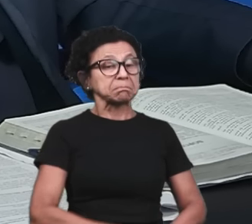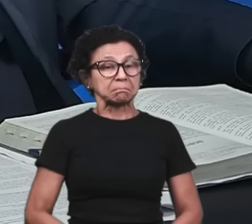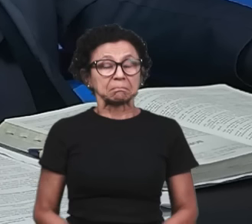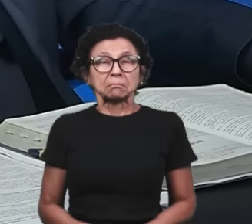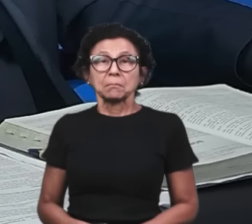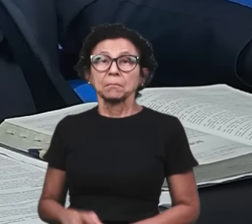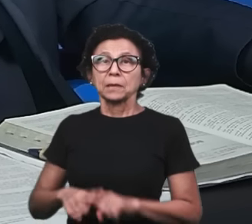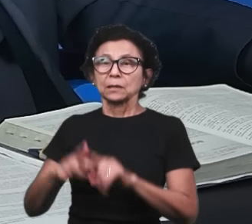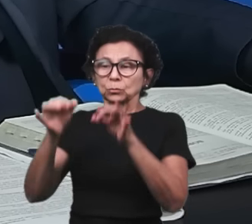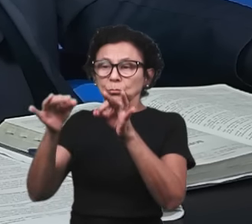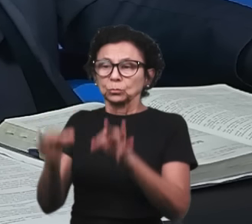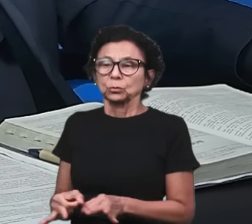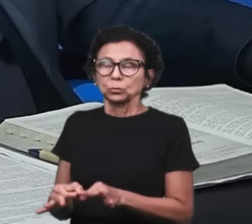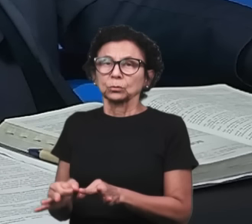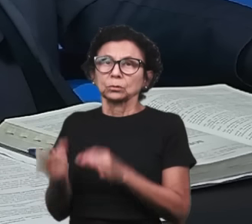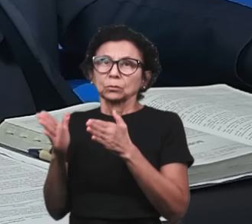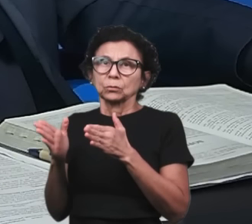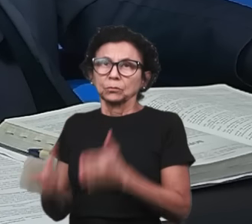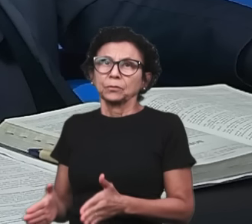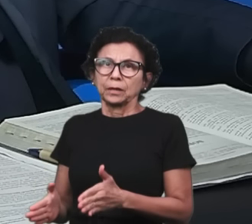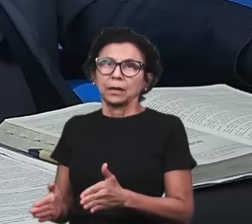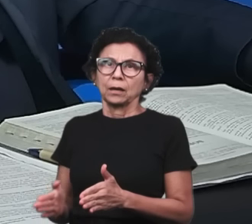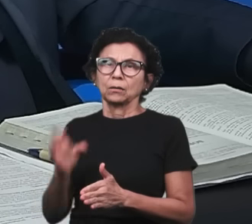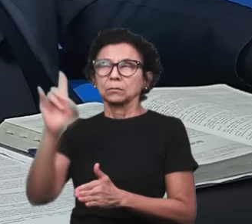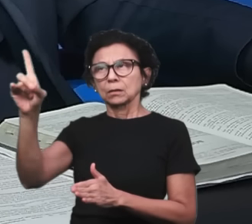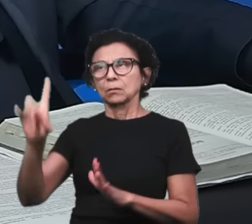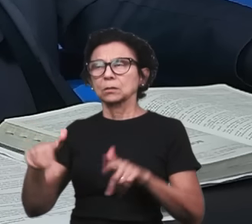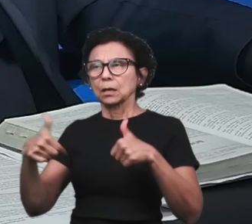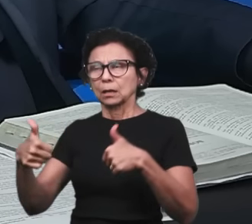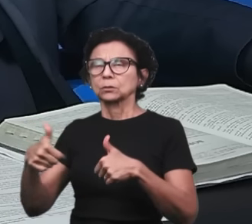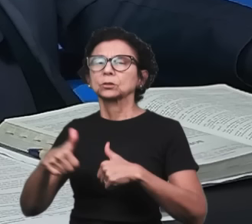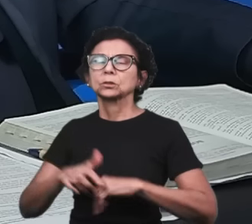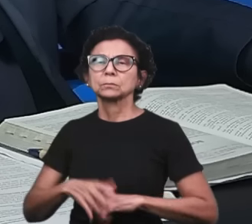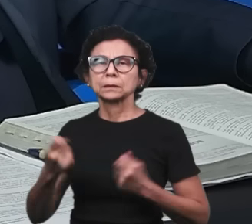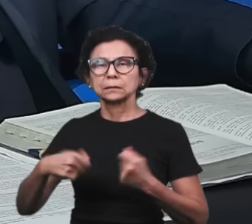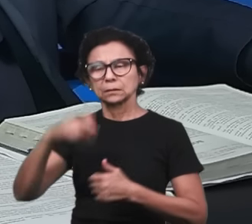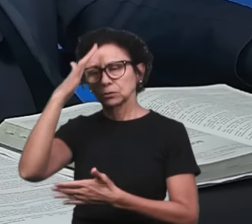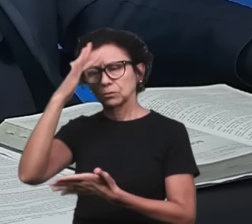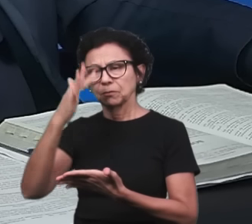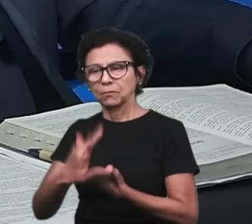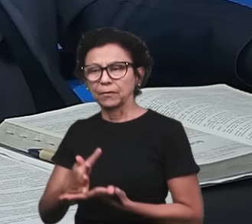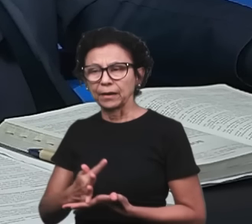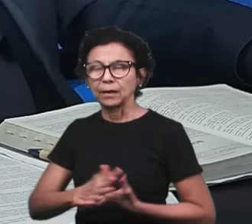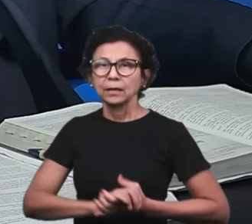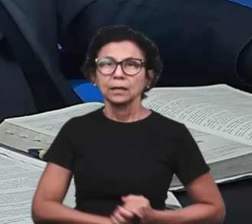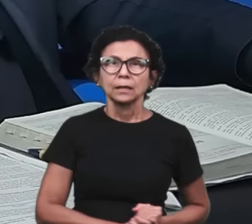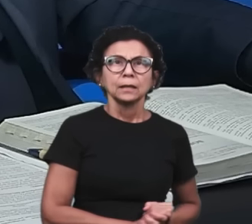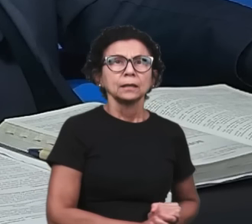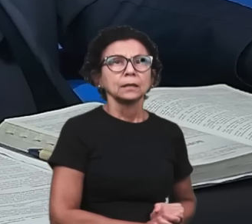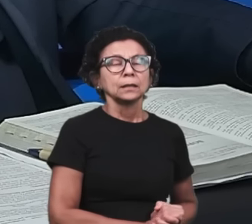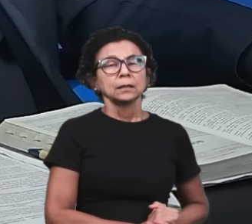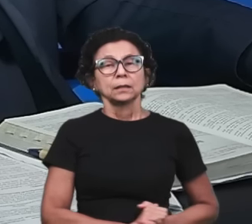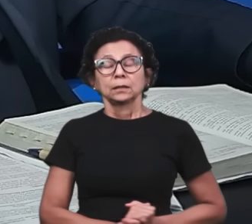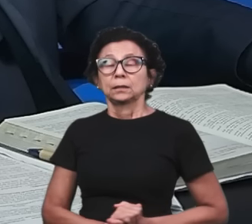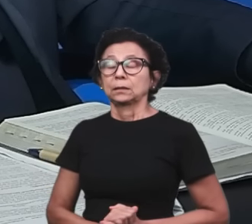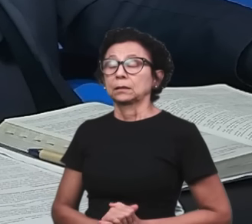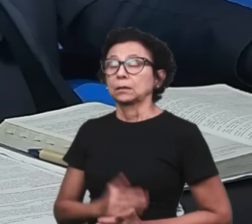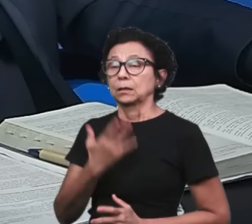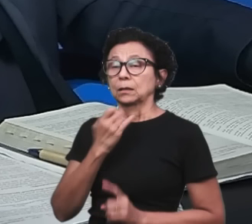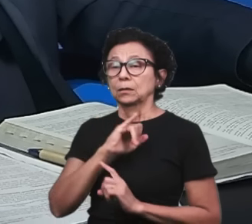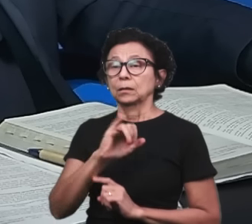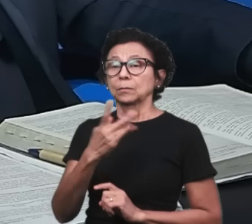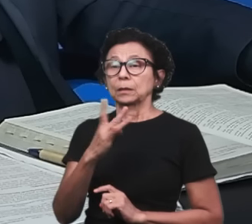fé. A fé vai impulsionar o justo. Então, ele transforma aquele desabafo em louvor,